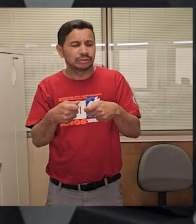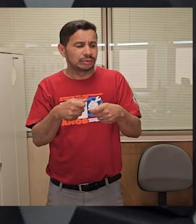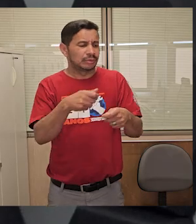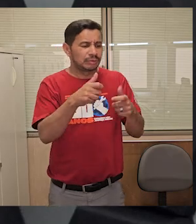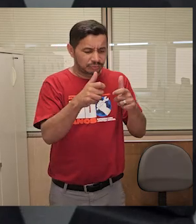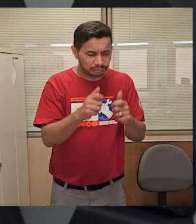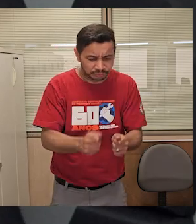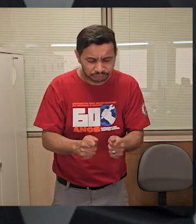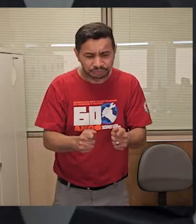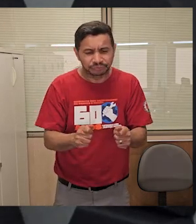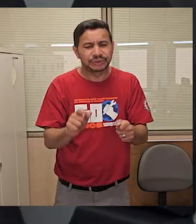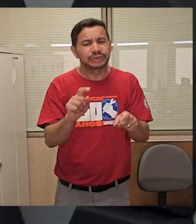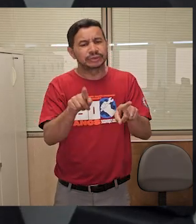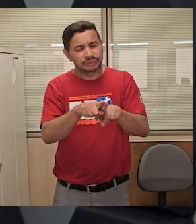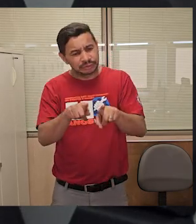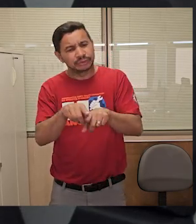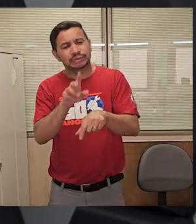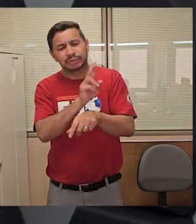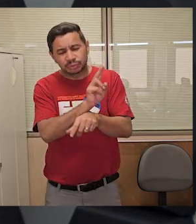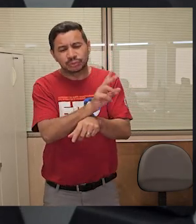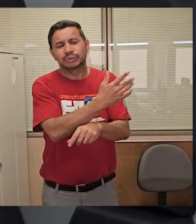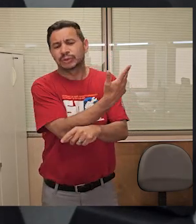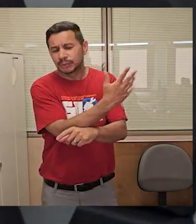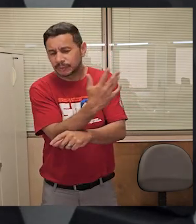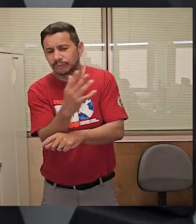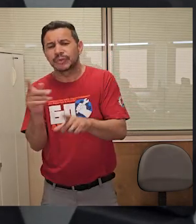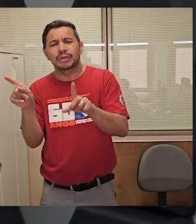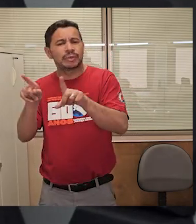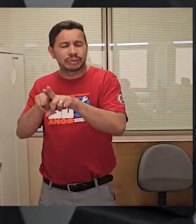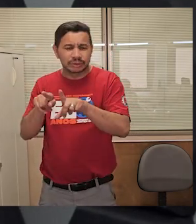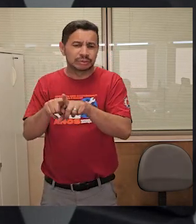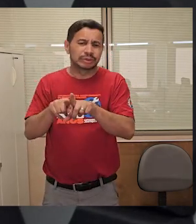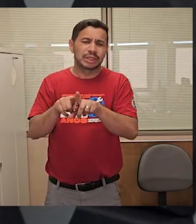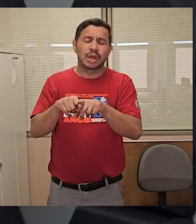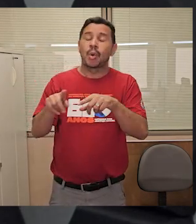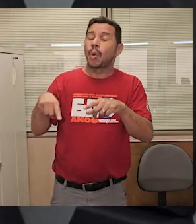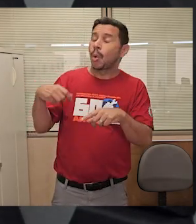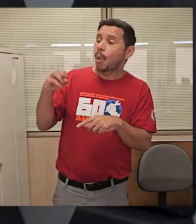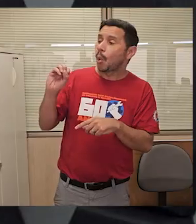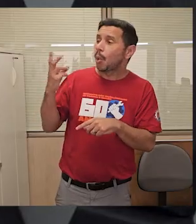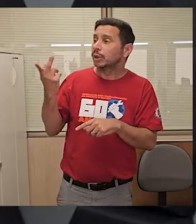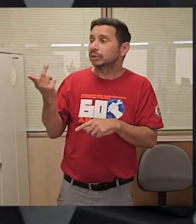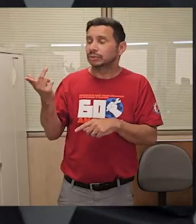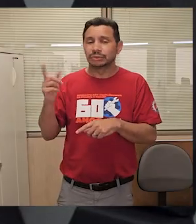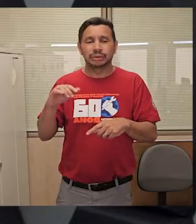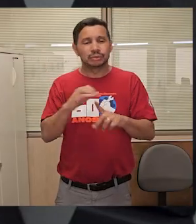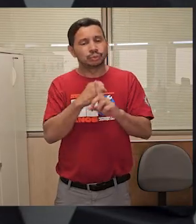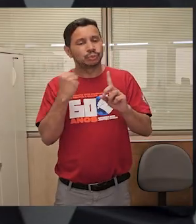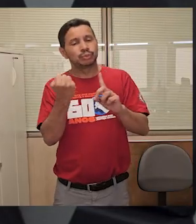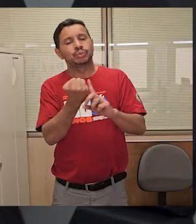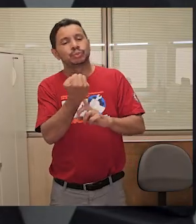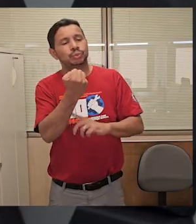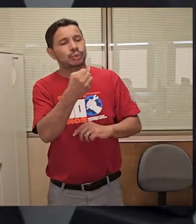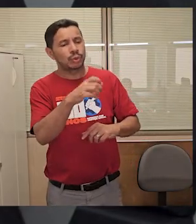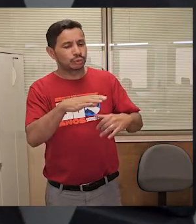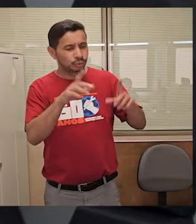prevalece sobre as questões de proteção ambiental ou mesmo aquelas que têm a ver com uma relação sócio e humana, né?